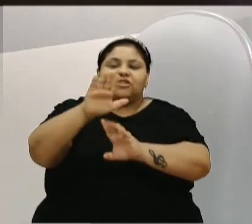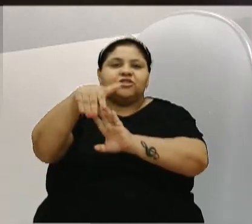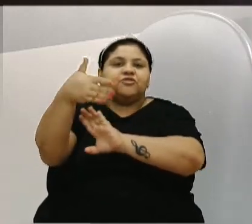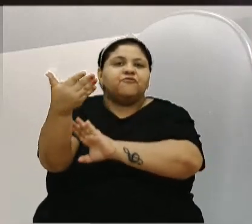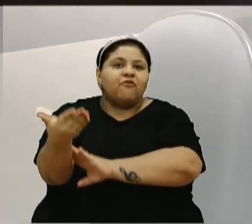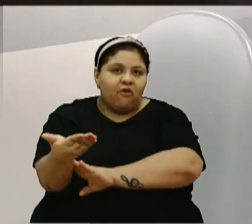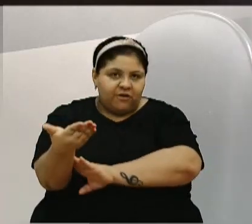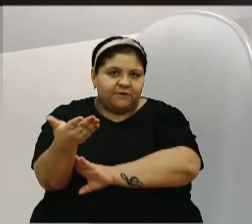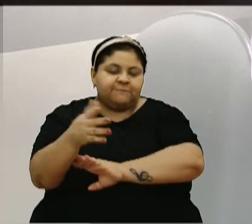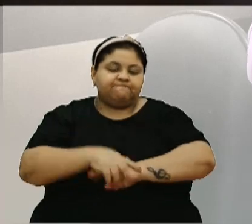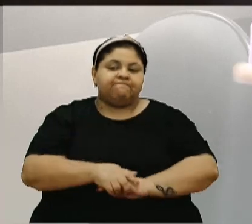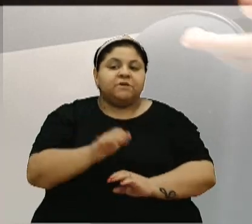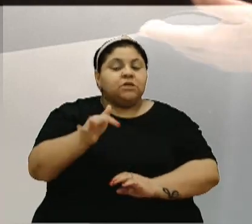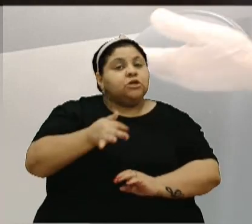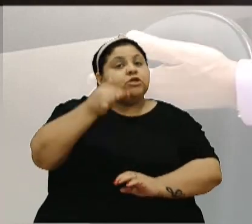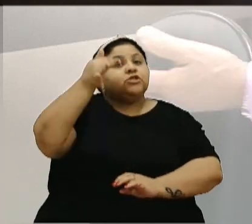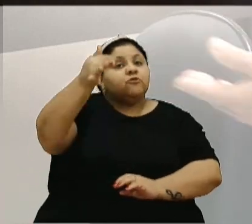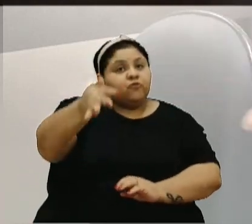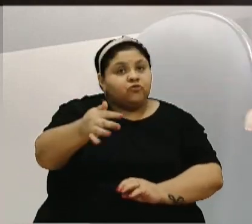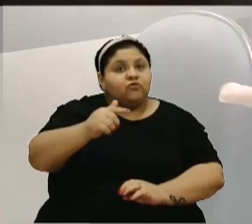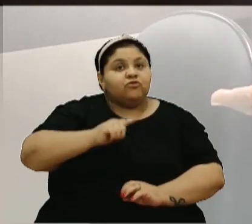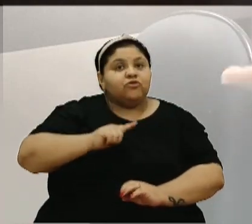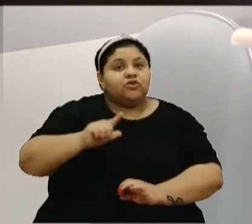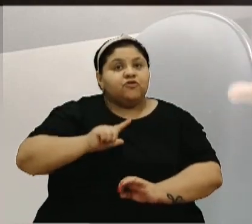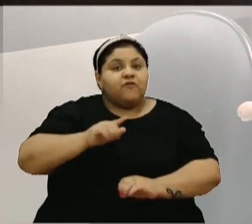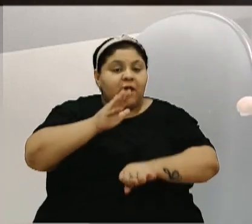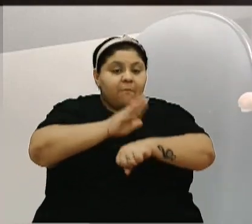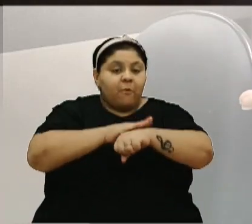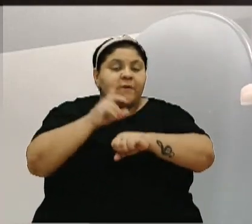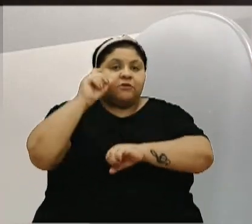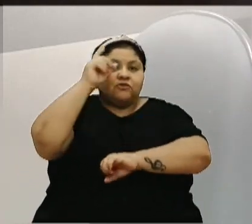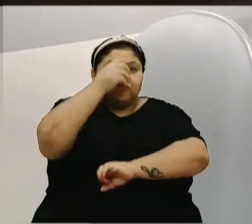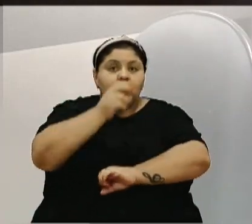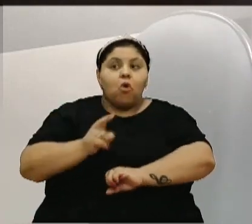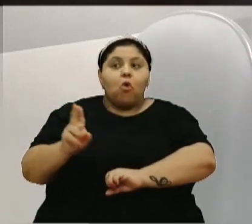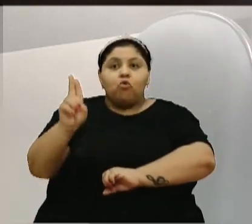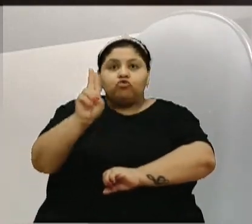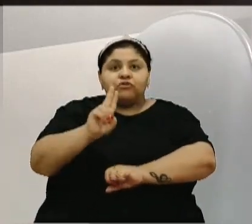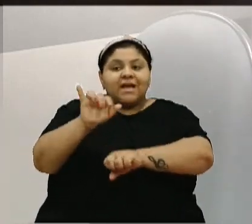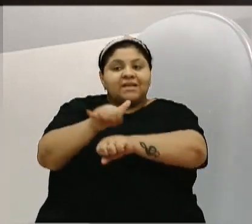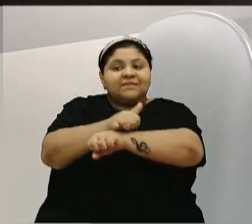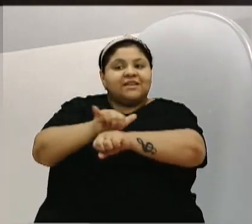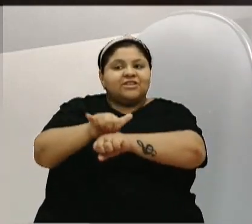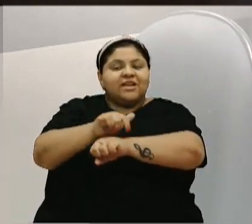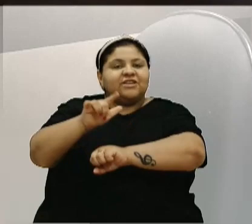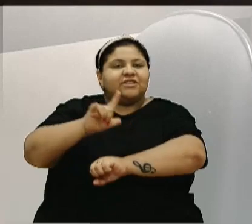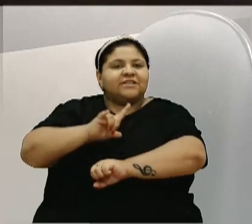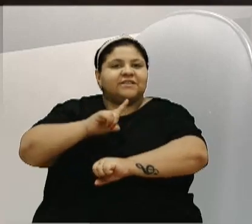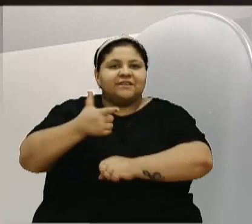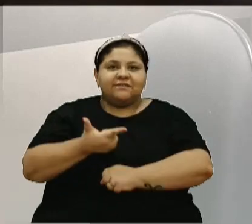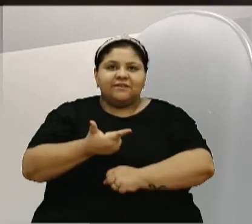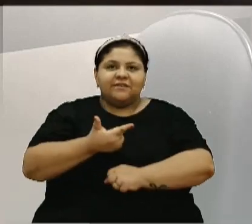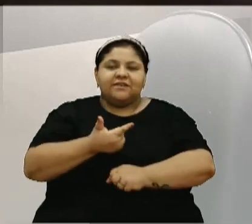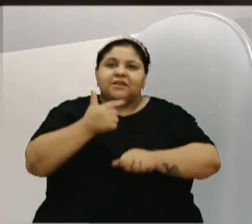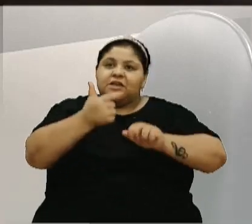ainda momentos difíceis, que se use aquilo que a gente tem e que mostre realmente